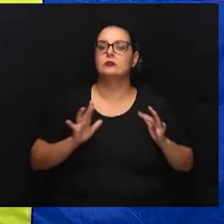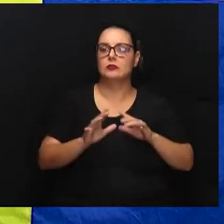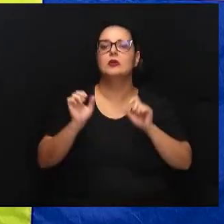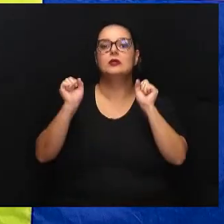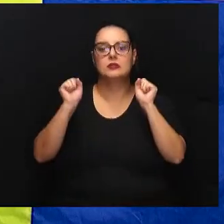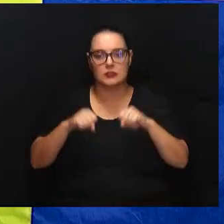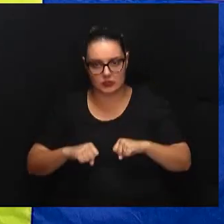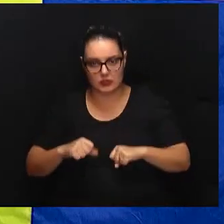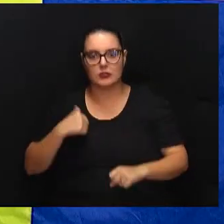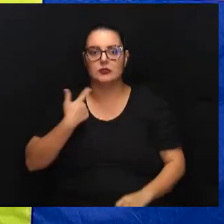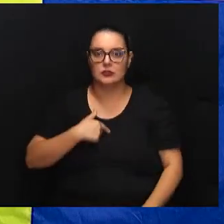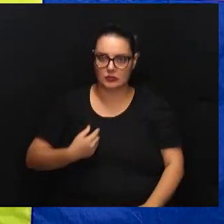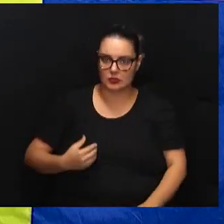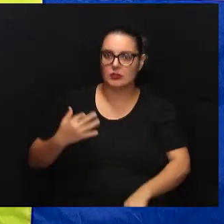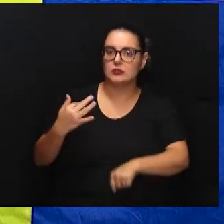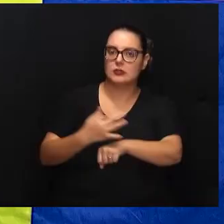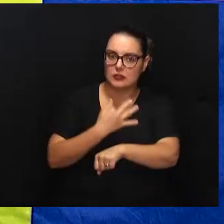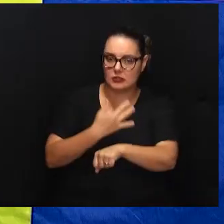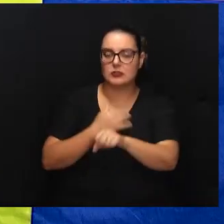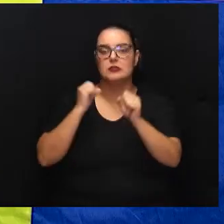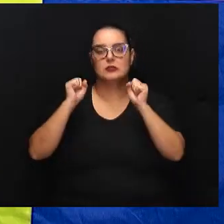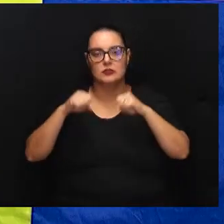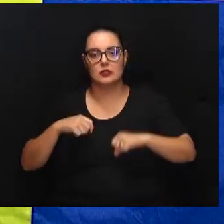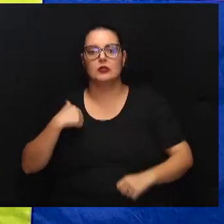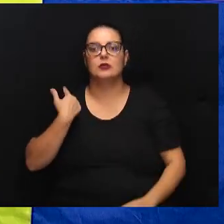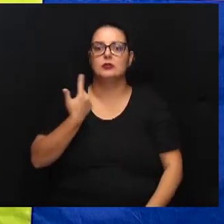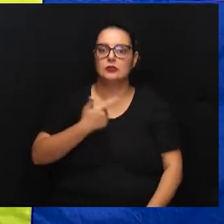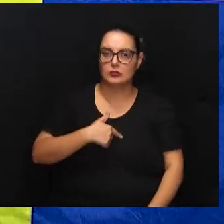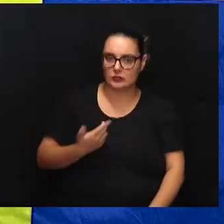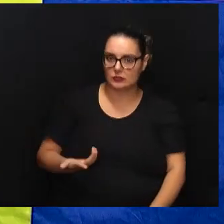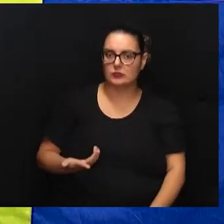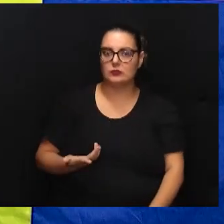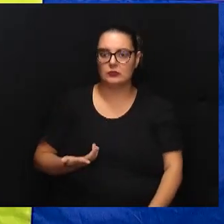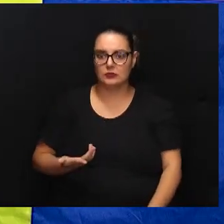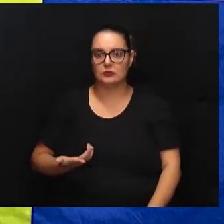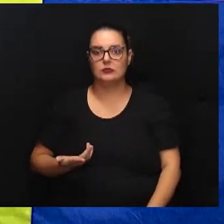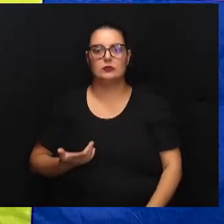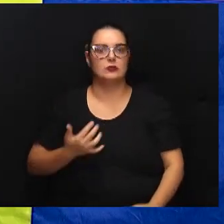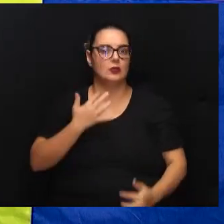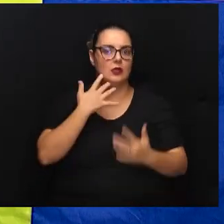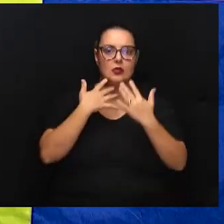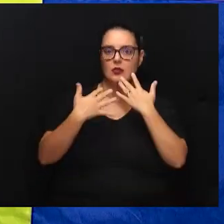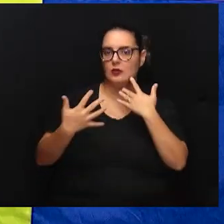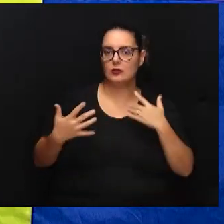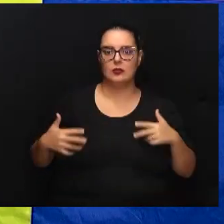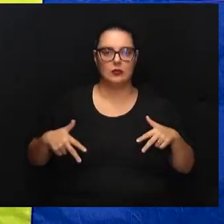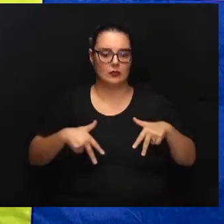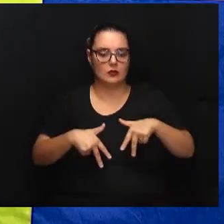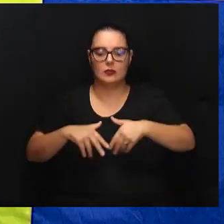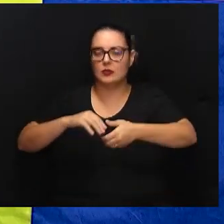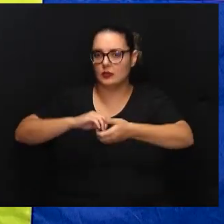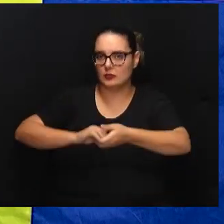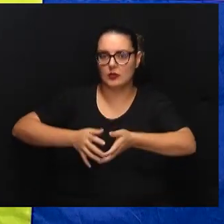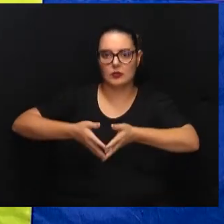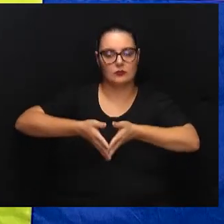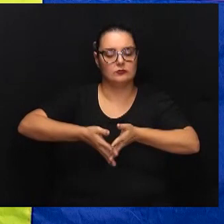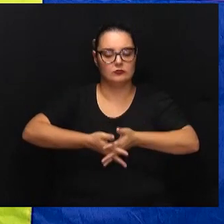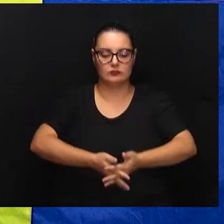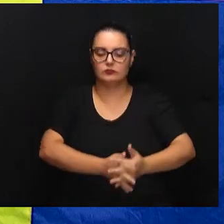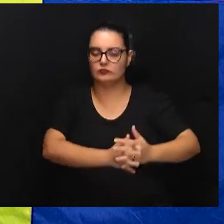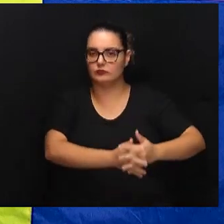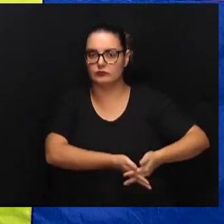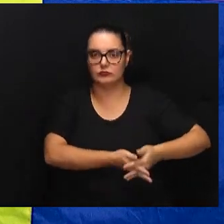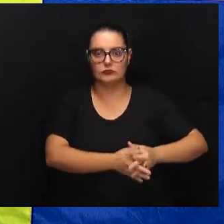nós vamos andar colorido, de mãos dadas, vão fazer beijaço, que a gente vai